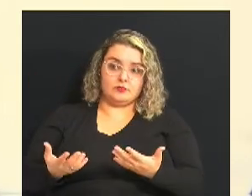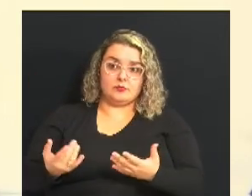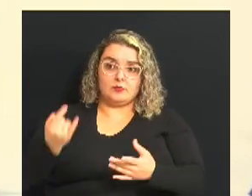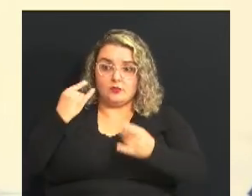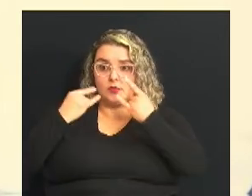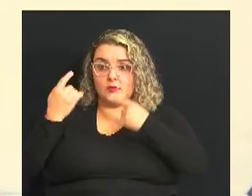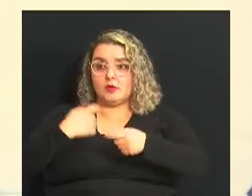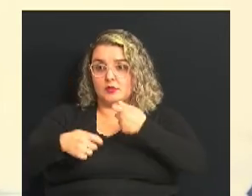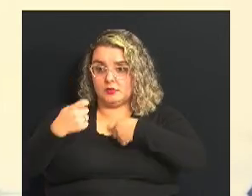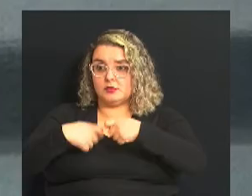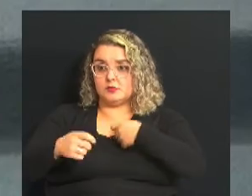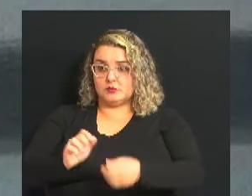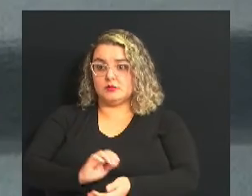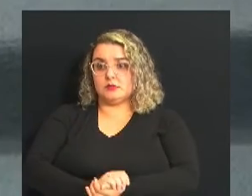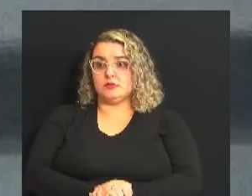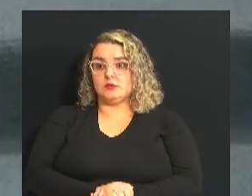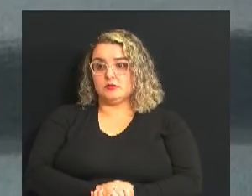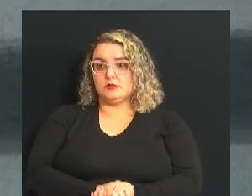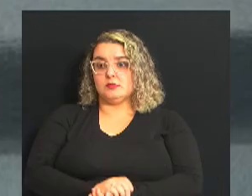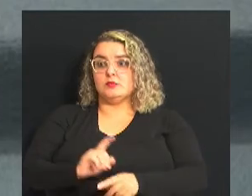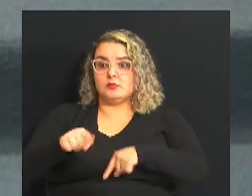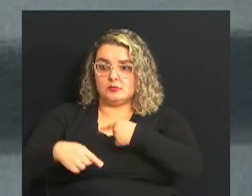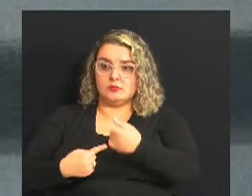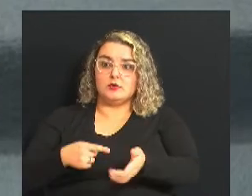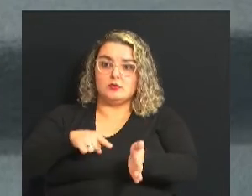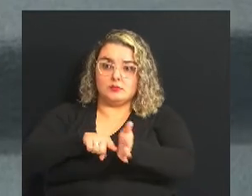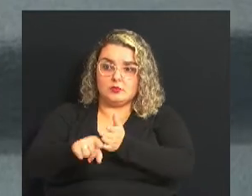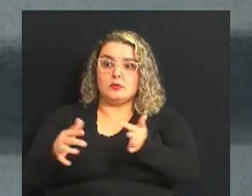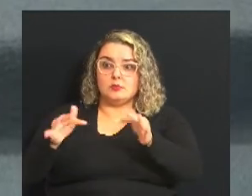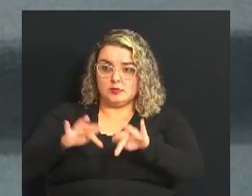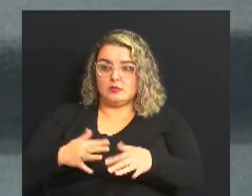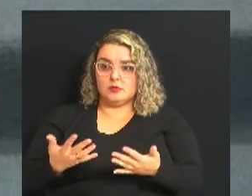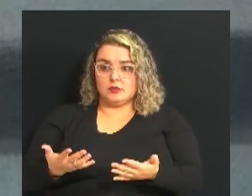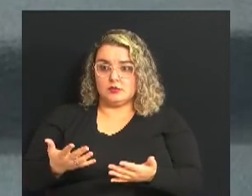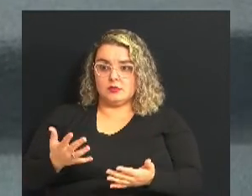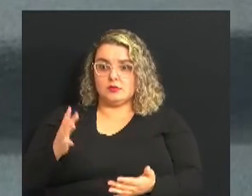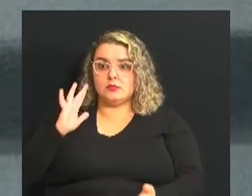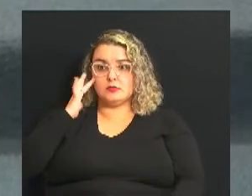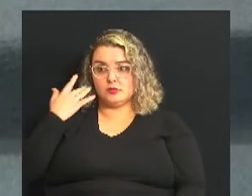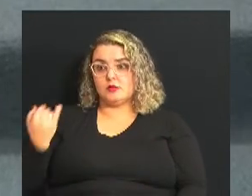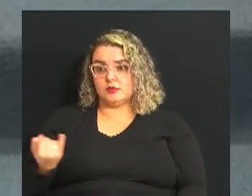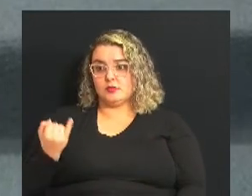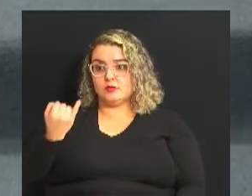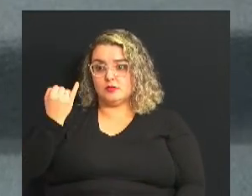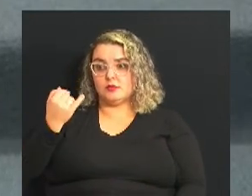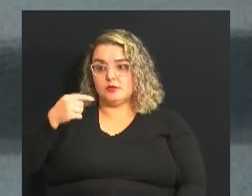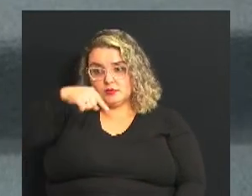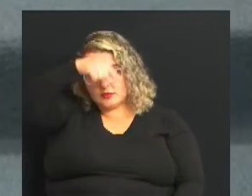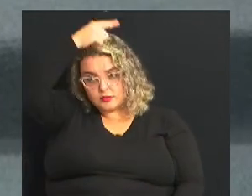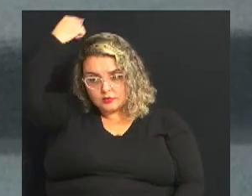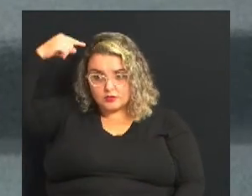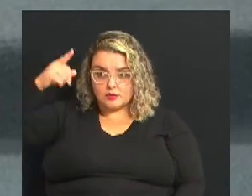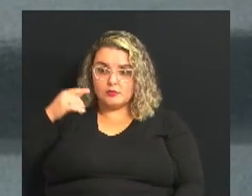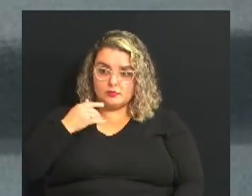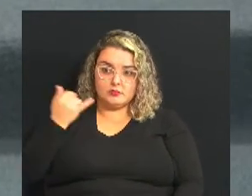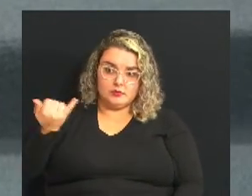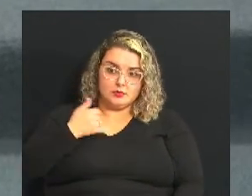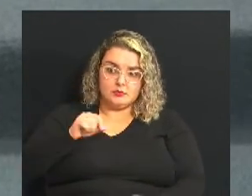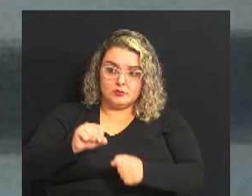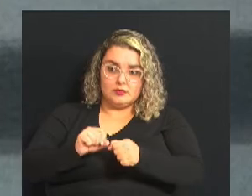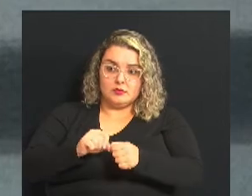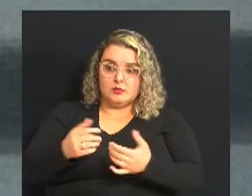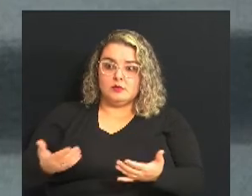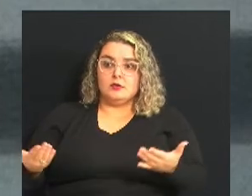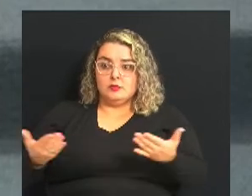administração. Uma outra pergunta, acho que para finalizar, eu acho que é a pergunta mais importante do Paulo a gente fazer. Hoje, o trâmite